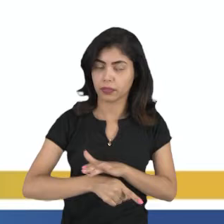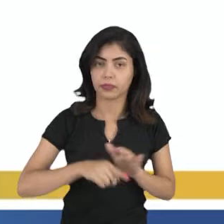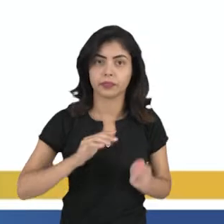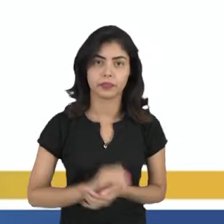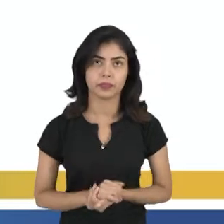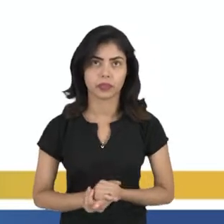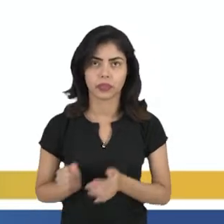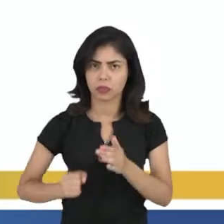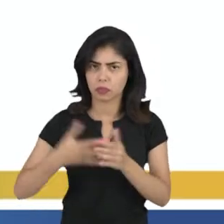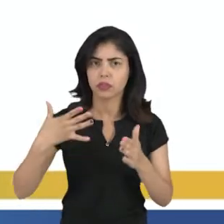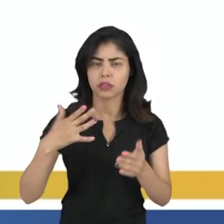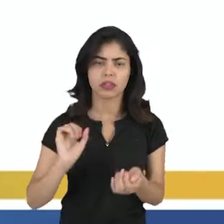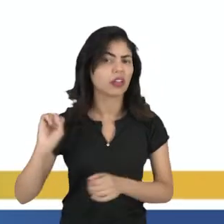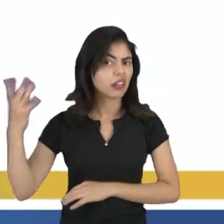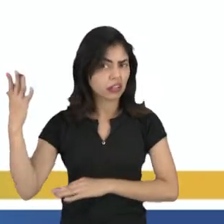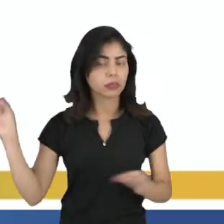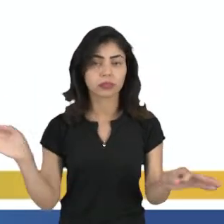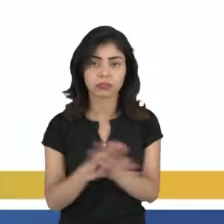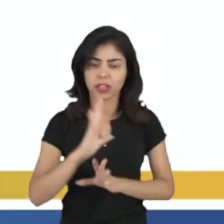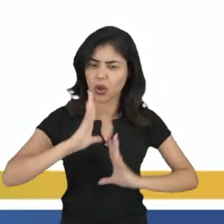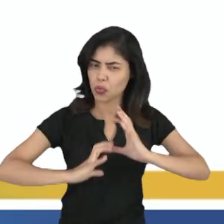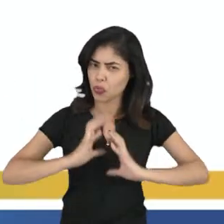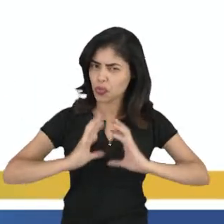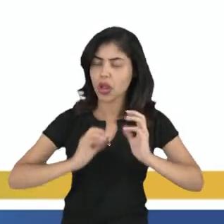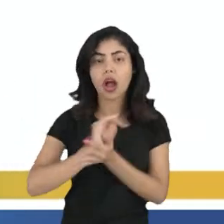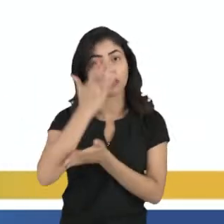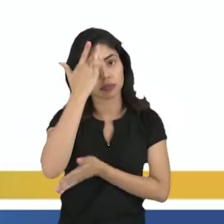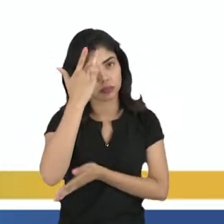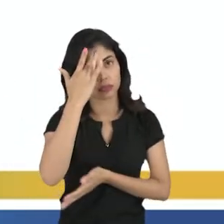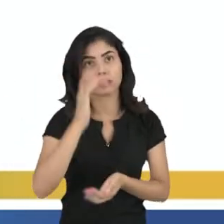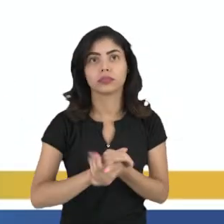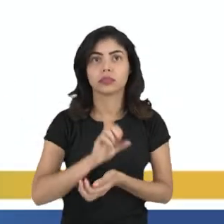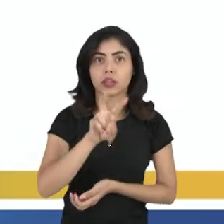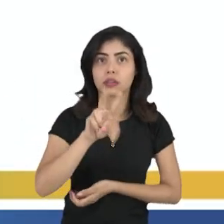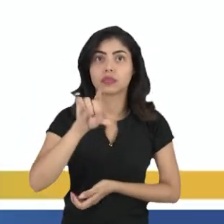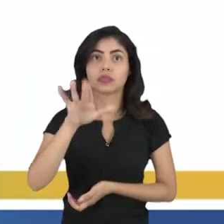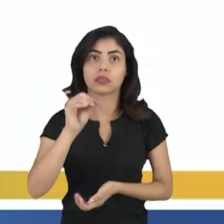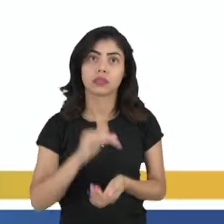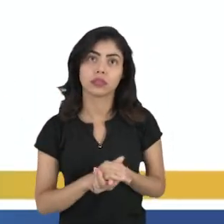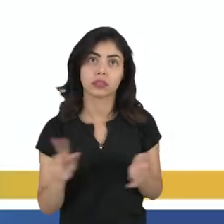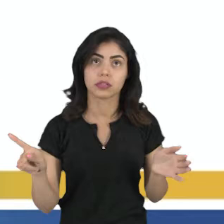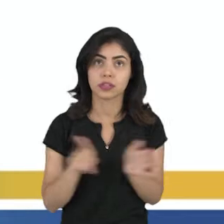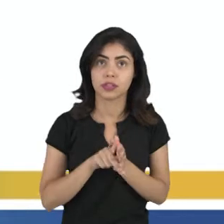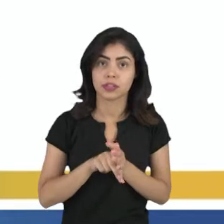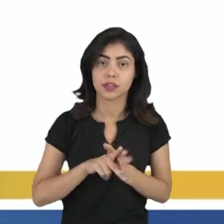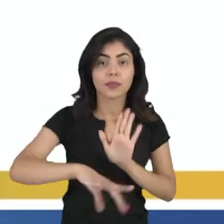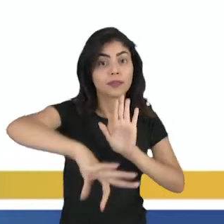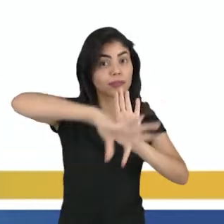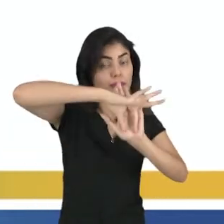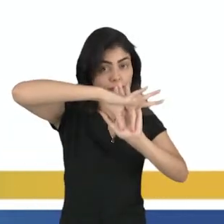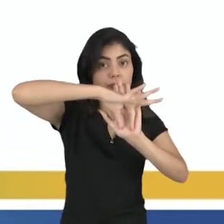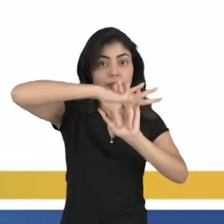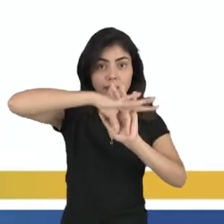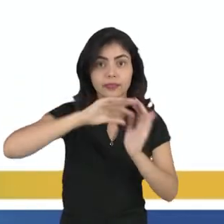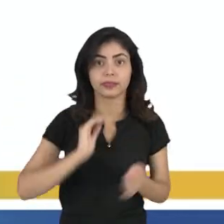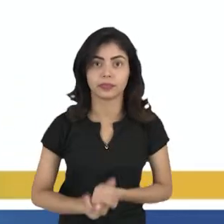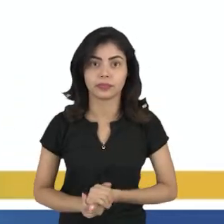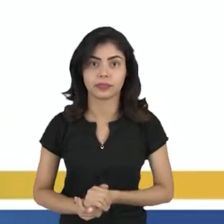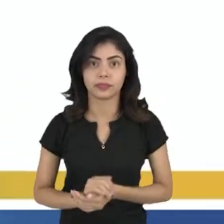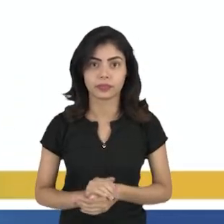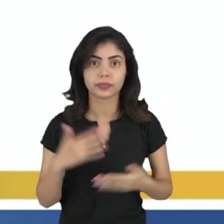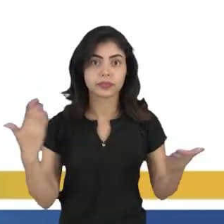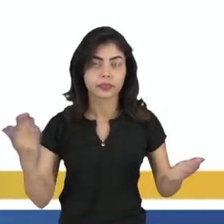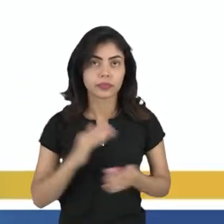internos. E muita gente acaba confundindo e acaba achando que a vulva se constitui como a vagina. Só que a gente vai ver que,